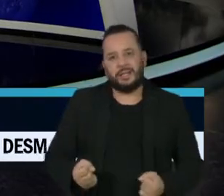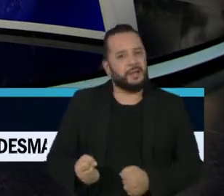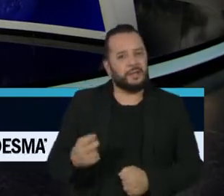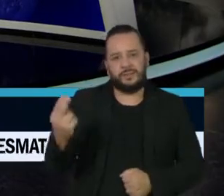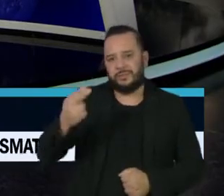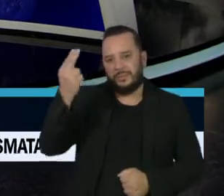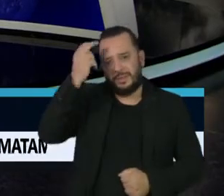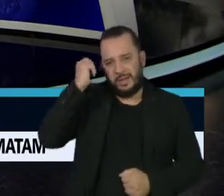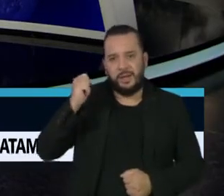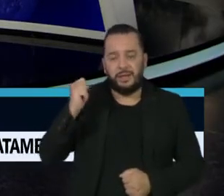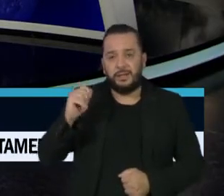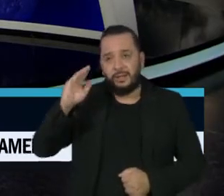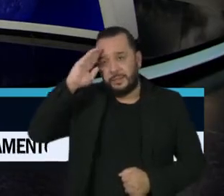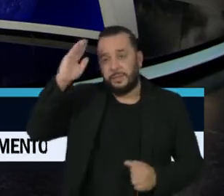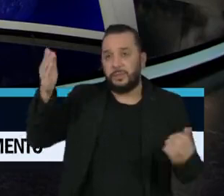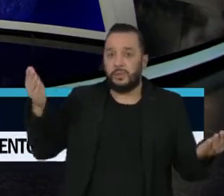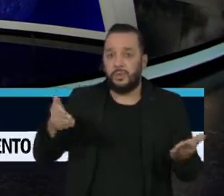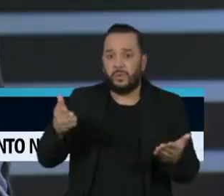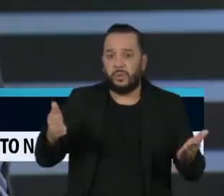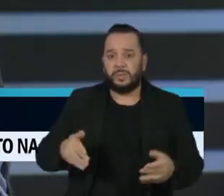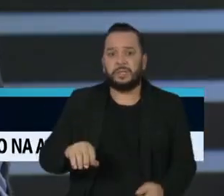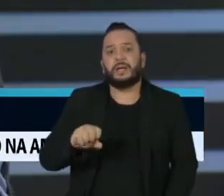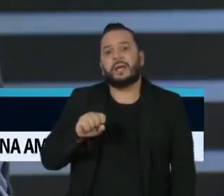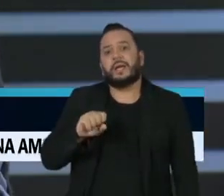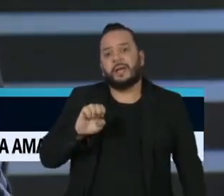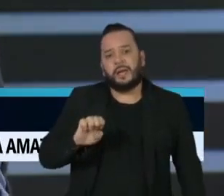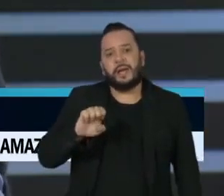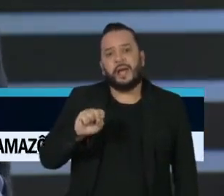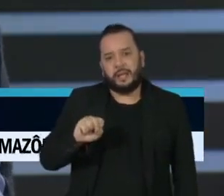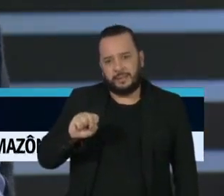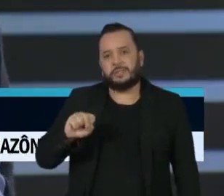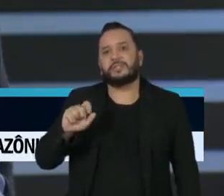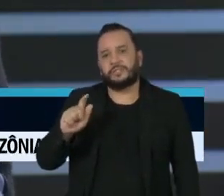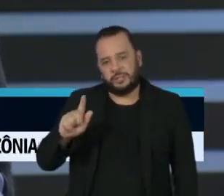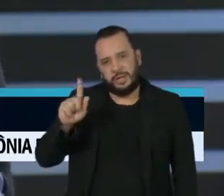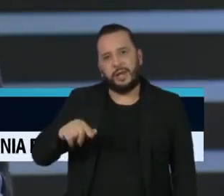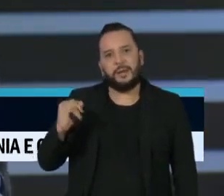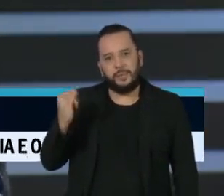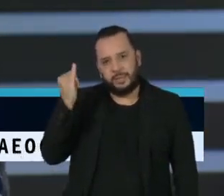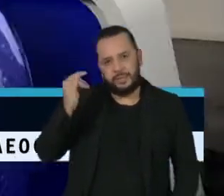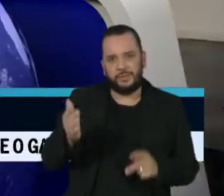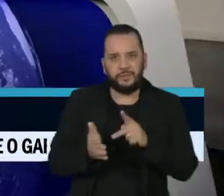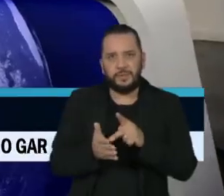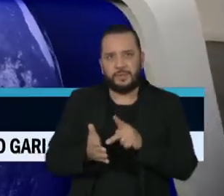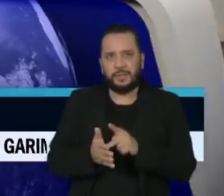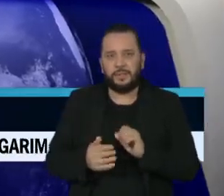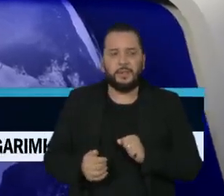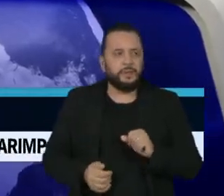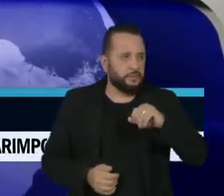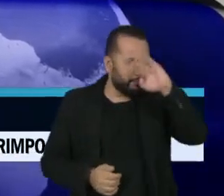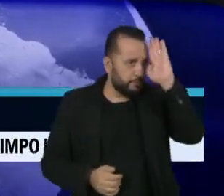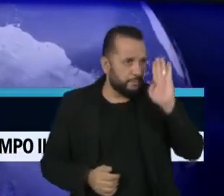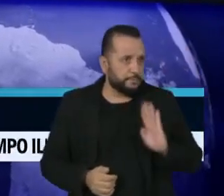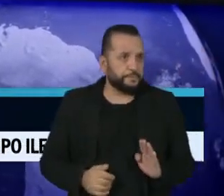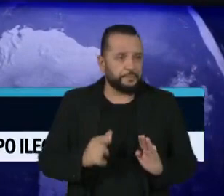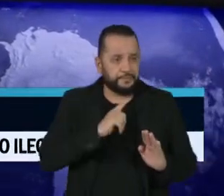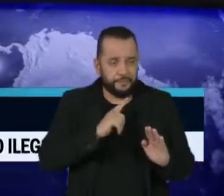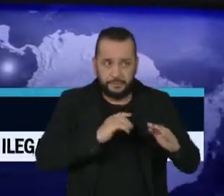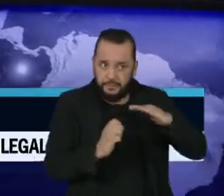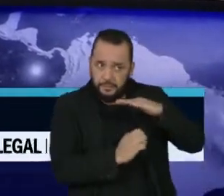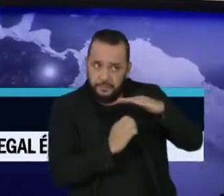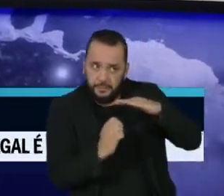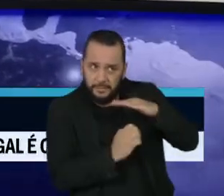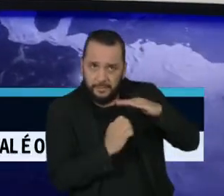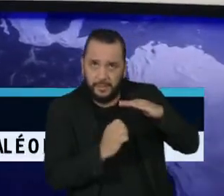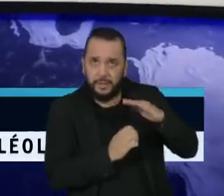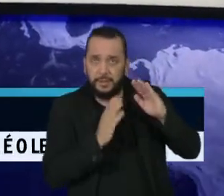acontecer, principalmente hoje, onde ESG é a tônica e é a prática. Pegando esse ponto, no Brasil as empresas têm levado a sério